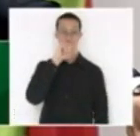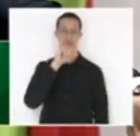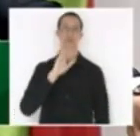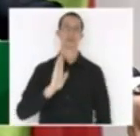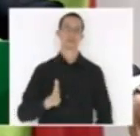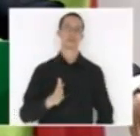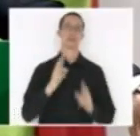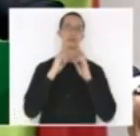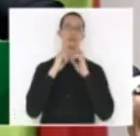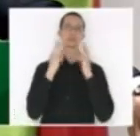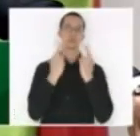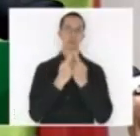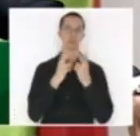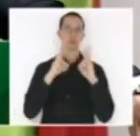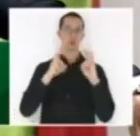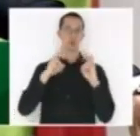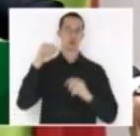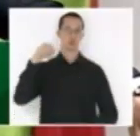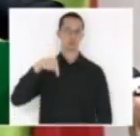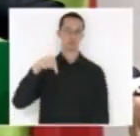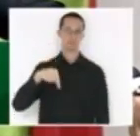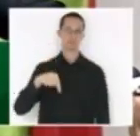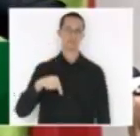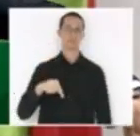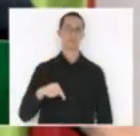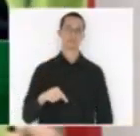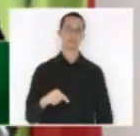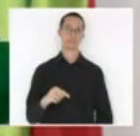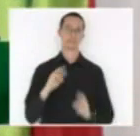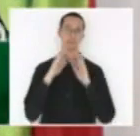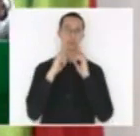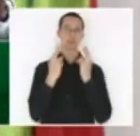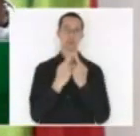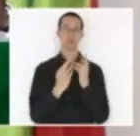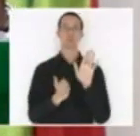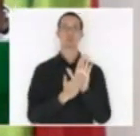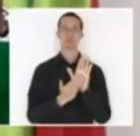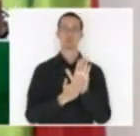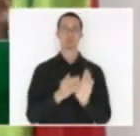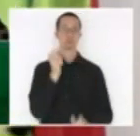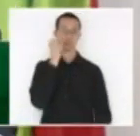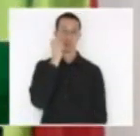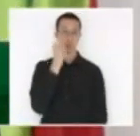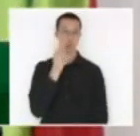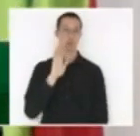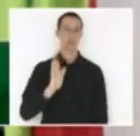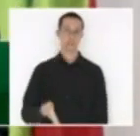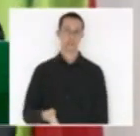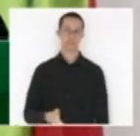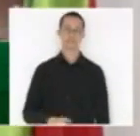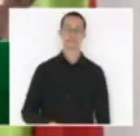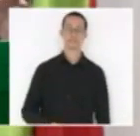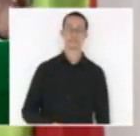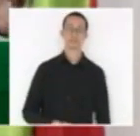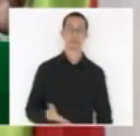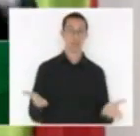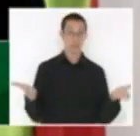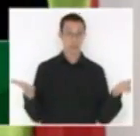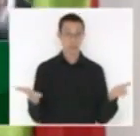Comissão de Transporte, proposta pelo deputado César Valduga. Mas a gente vai destacar